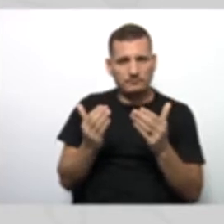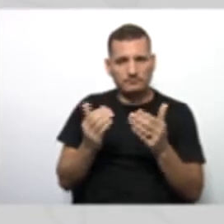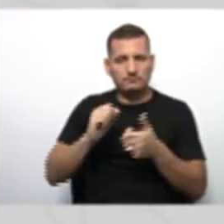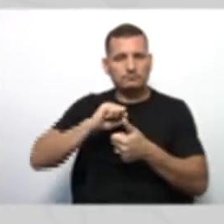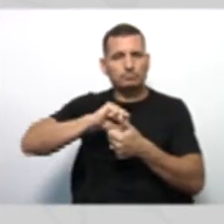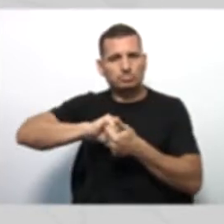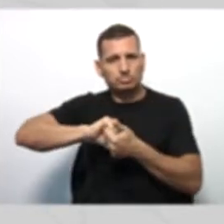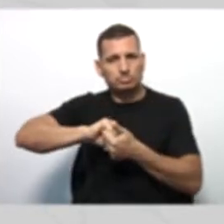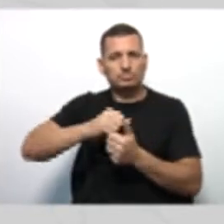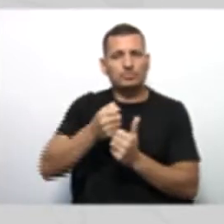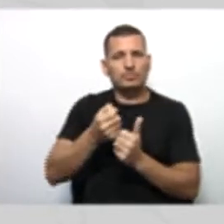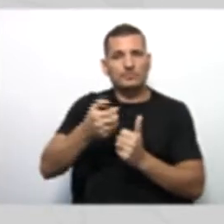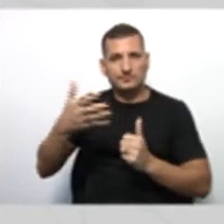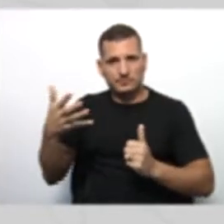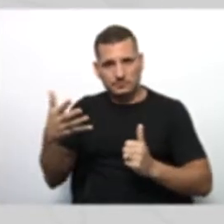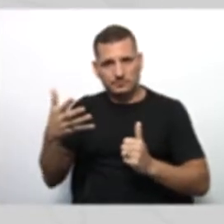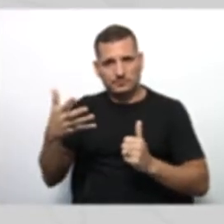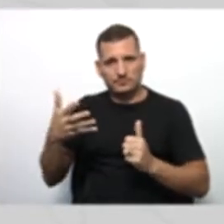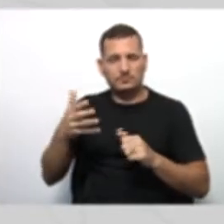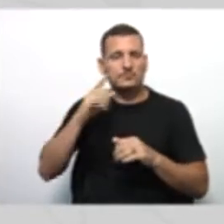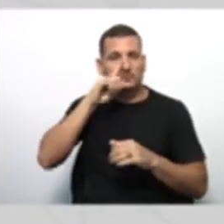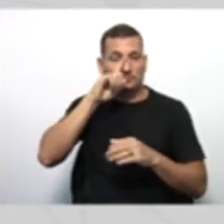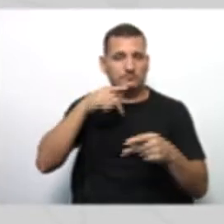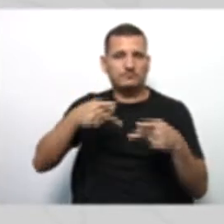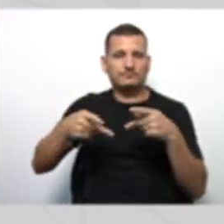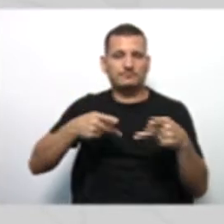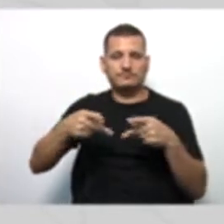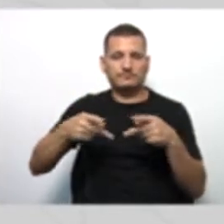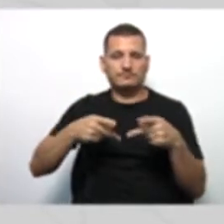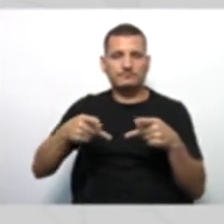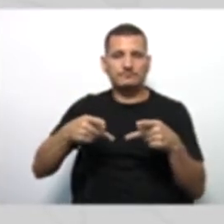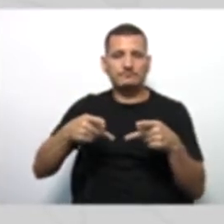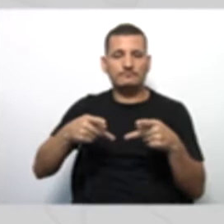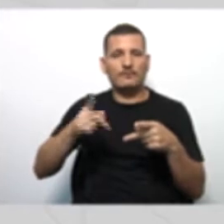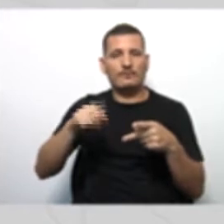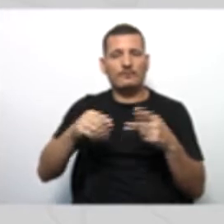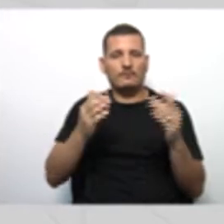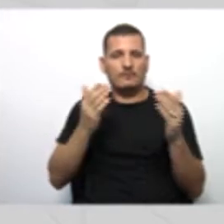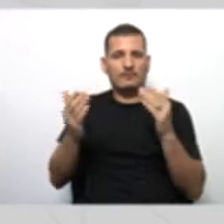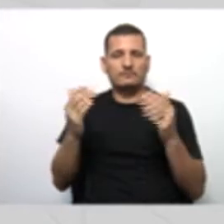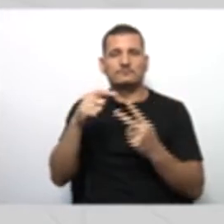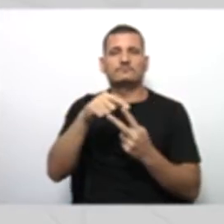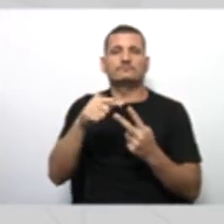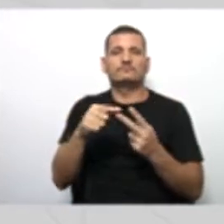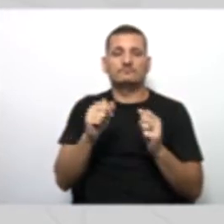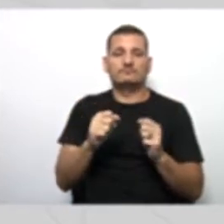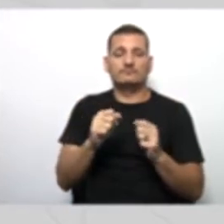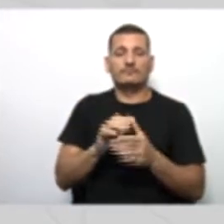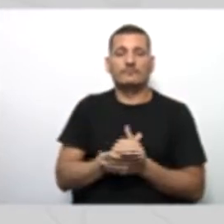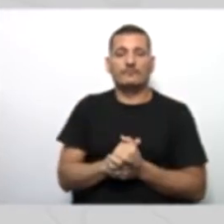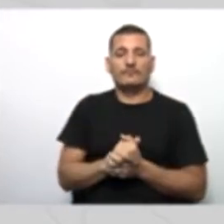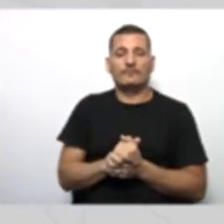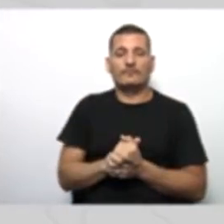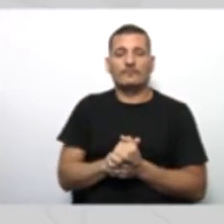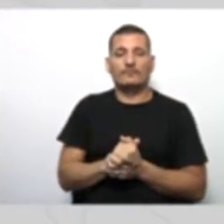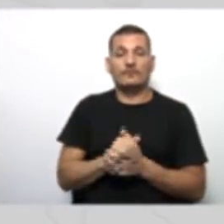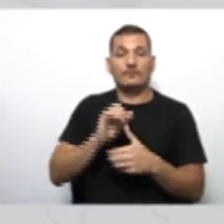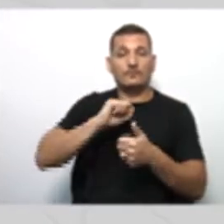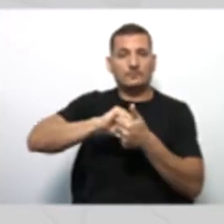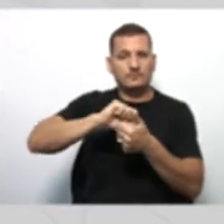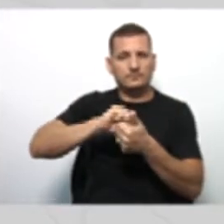e quantitativamente os riscos de um projeto. São as duas análises que a gente pode fazer. A qualitativa é em relação